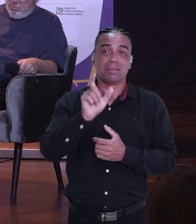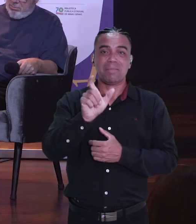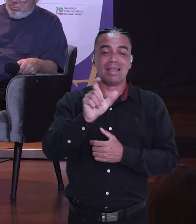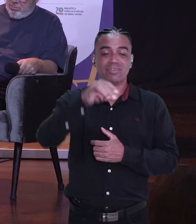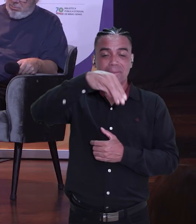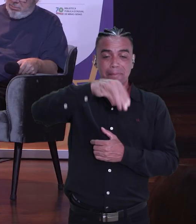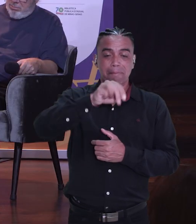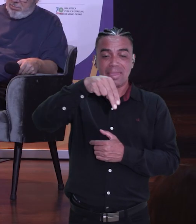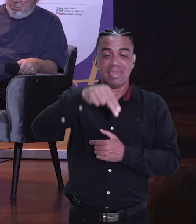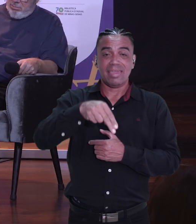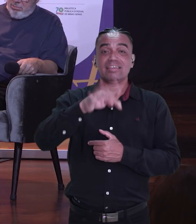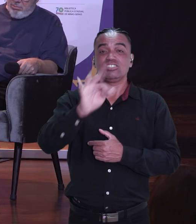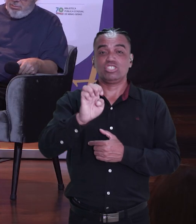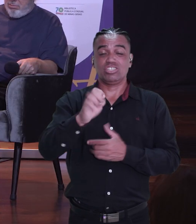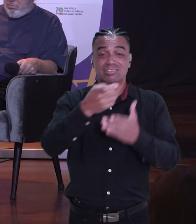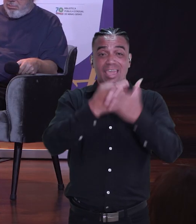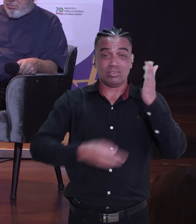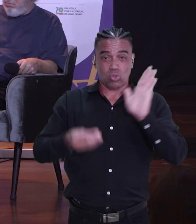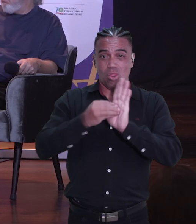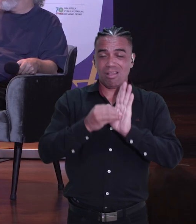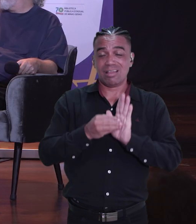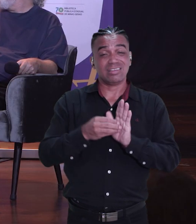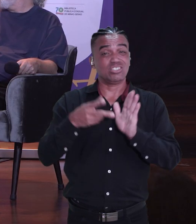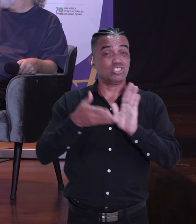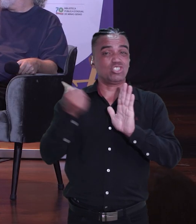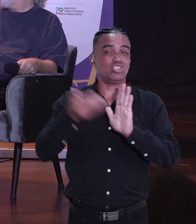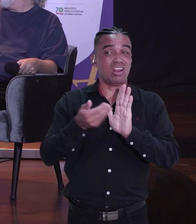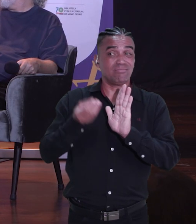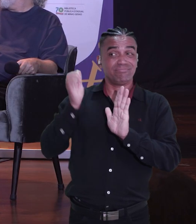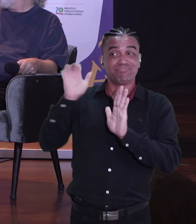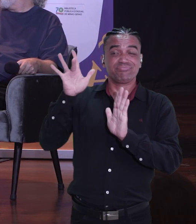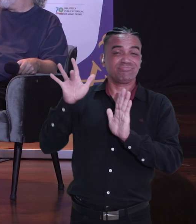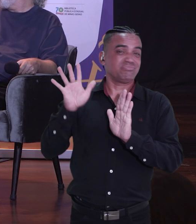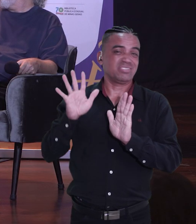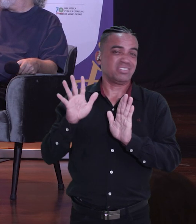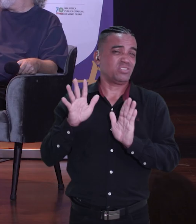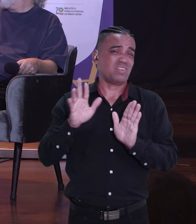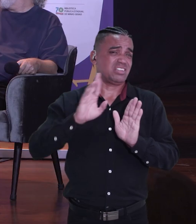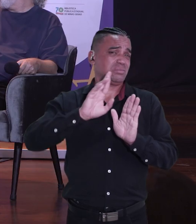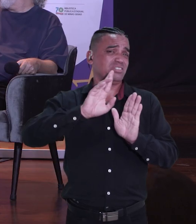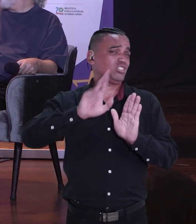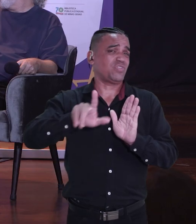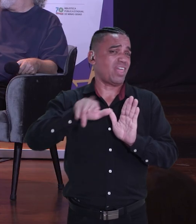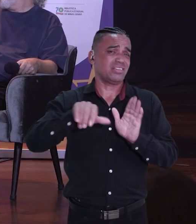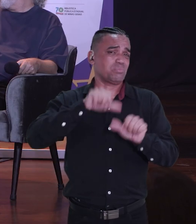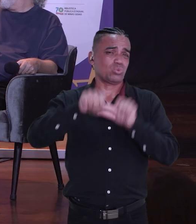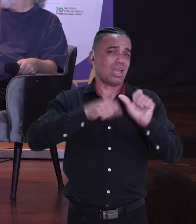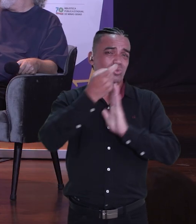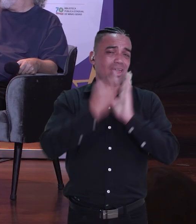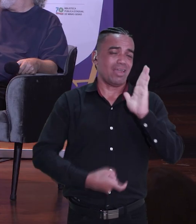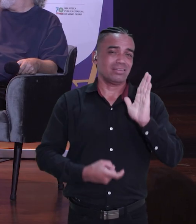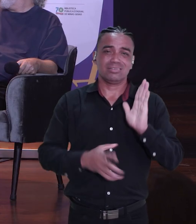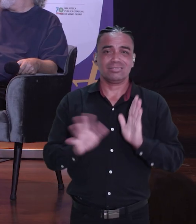Qualquer palavra terminada em mente, você escrever num texto seu, experimenta cortar e jogar fora. Não vai fazer a menor diferença para o texto